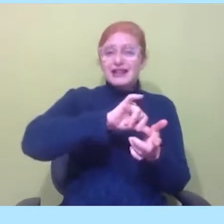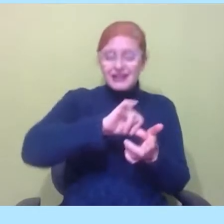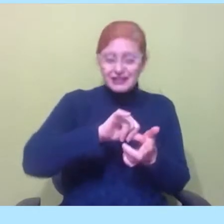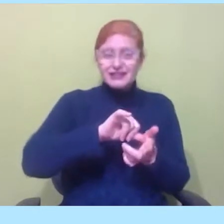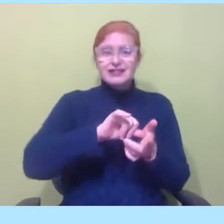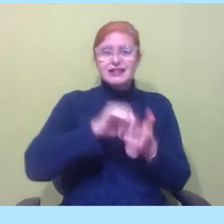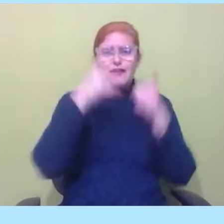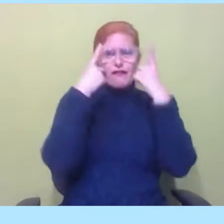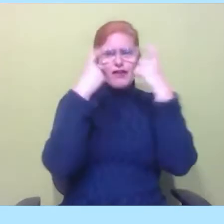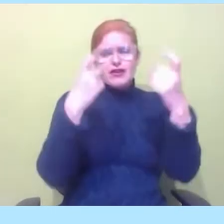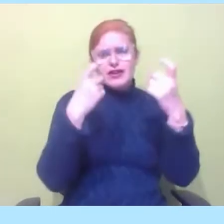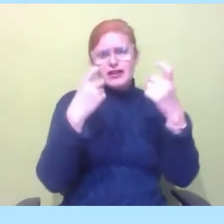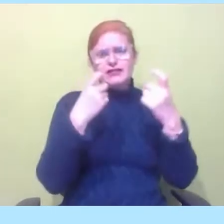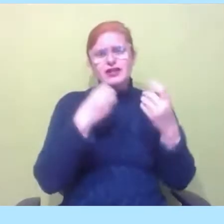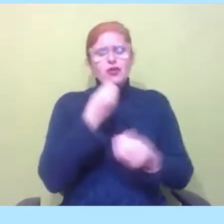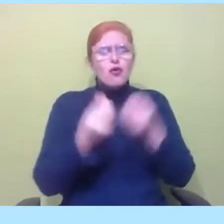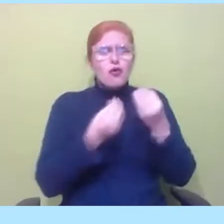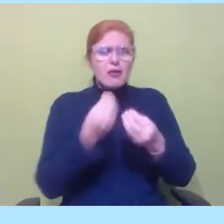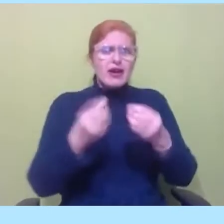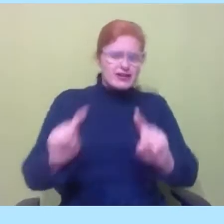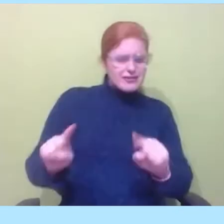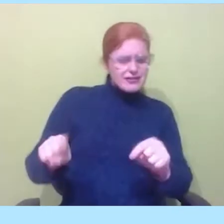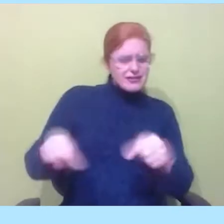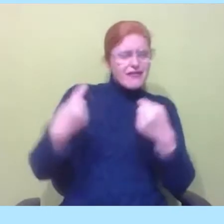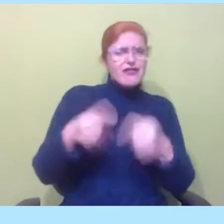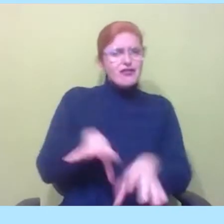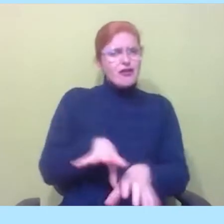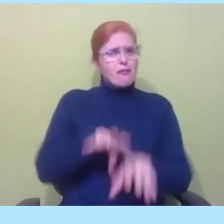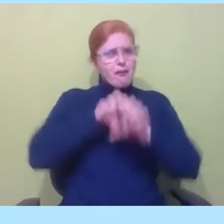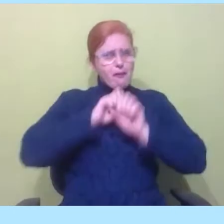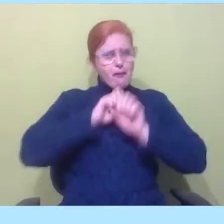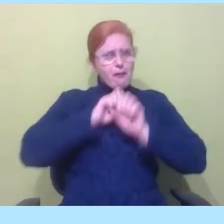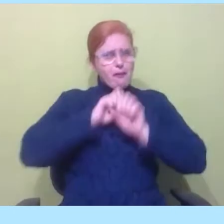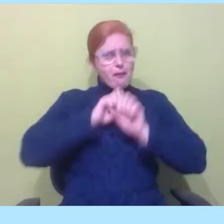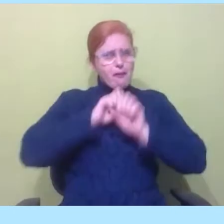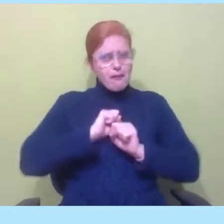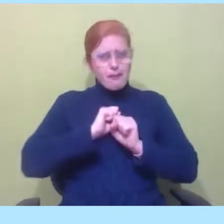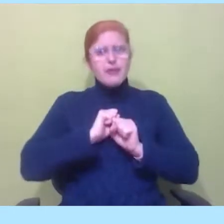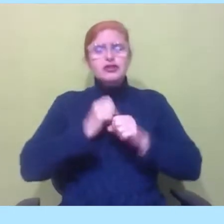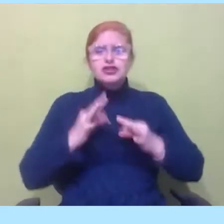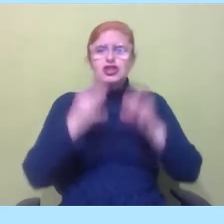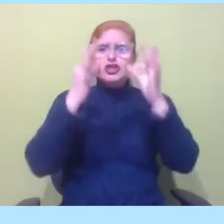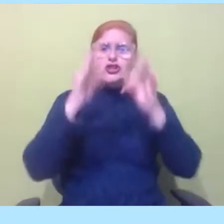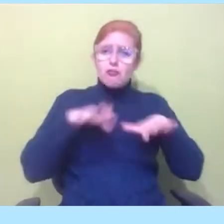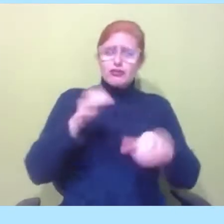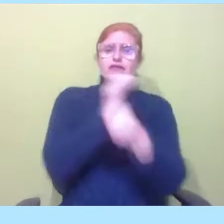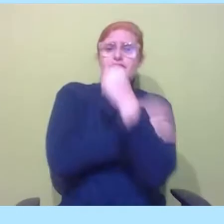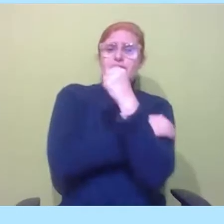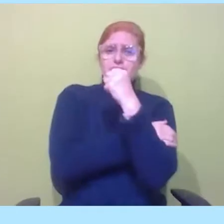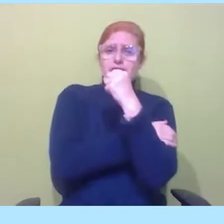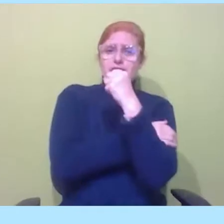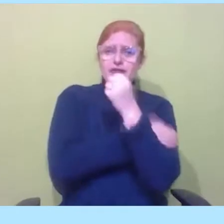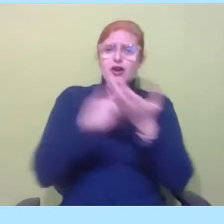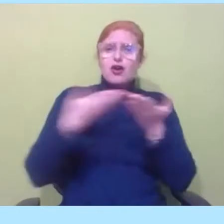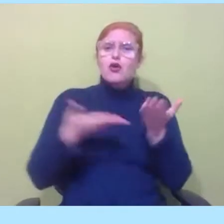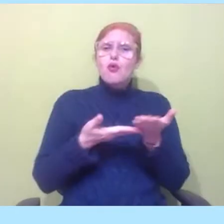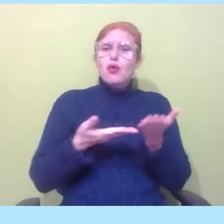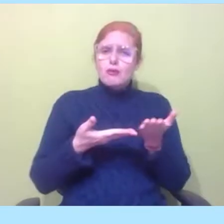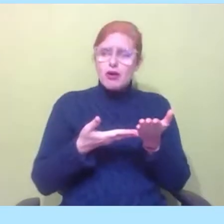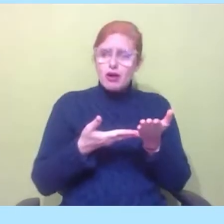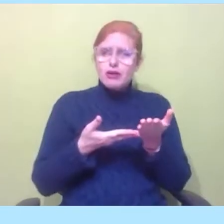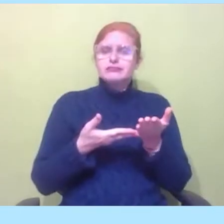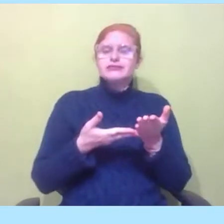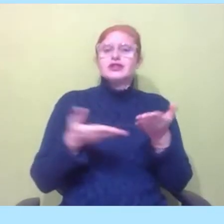apropriação tecnológica do movimento feminista contemporâneo? E daí eu passo, a gente vai ter